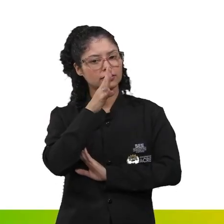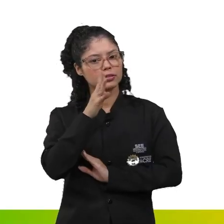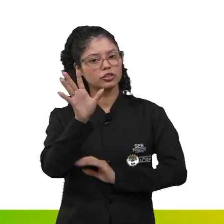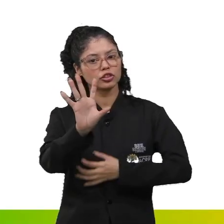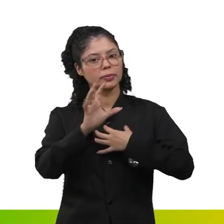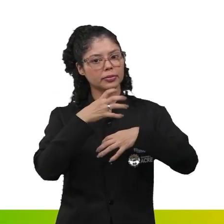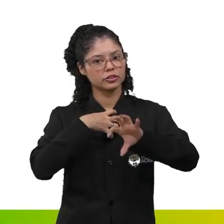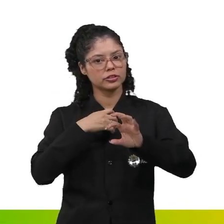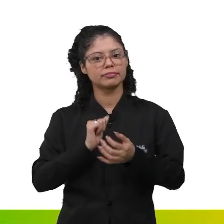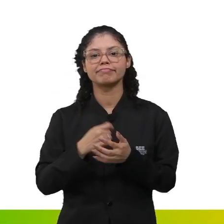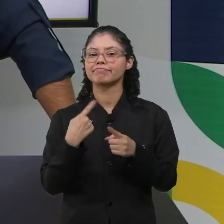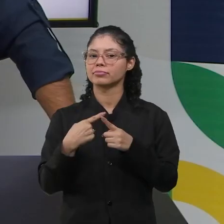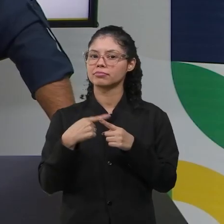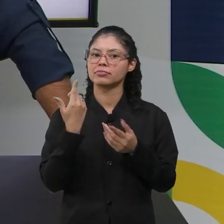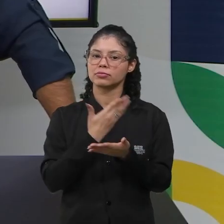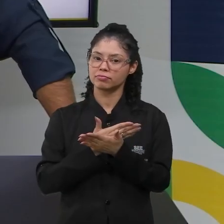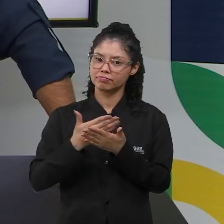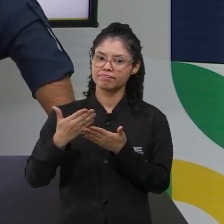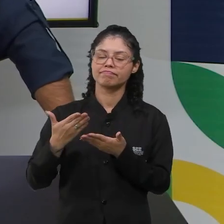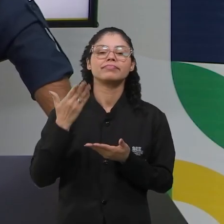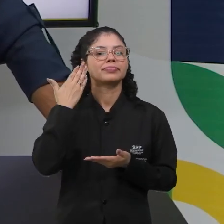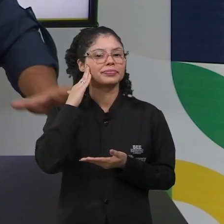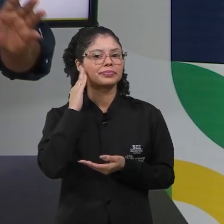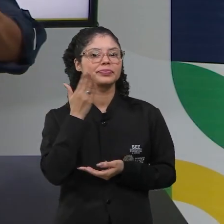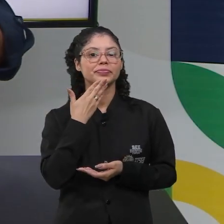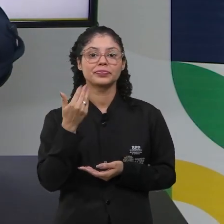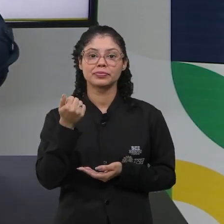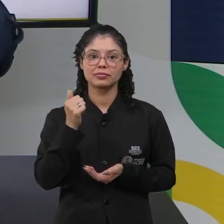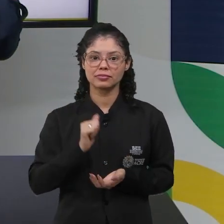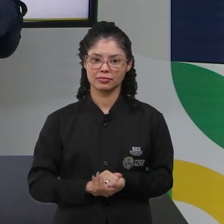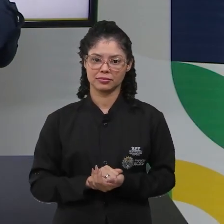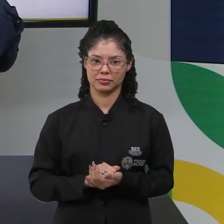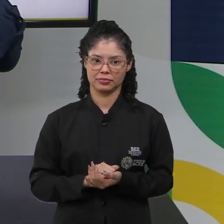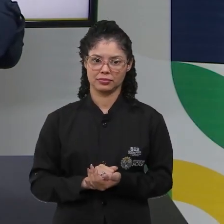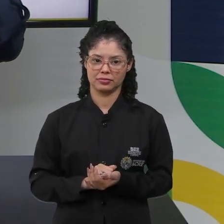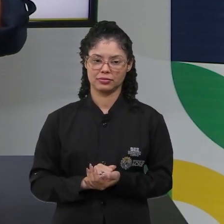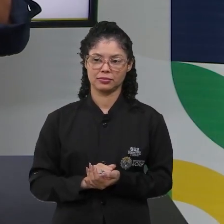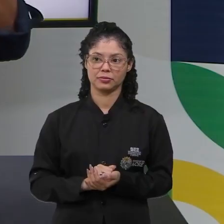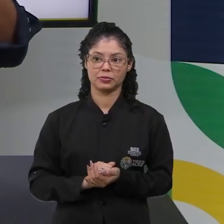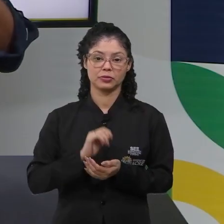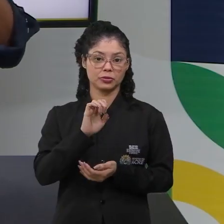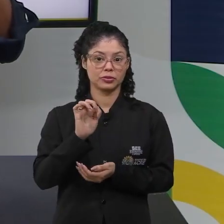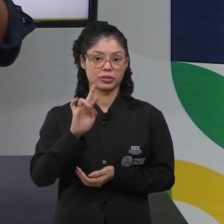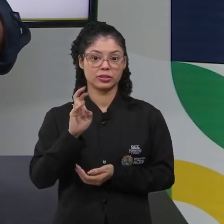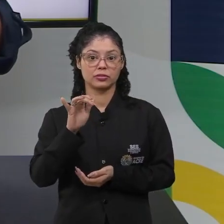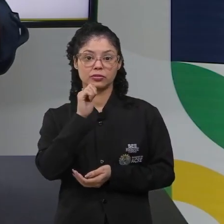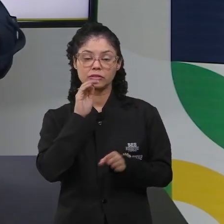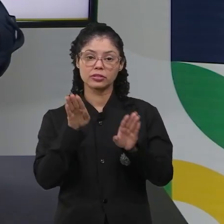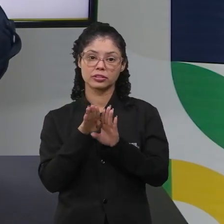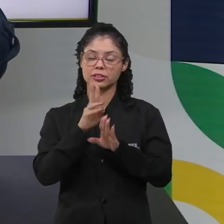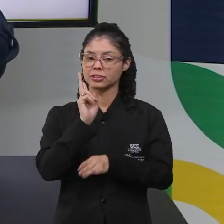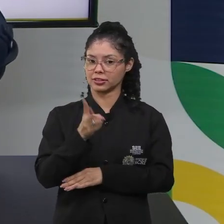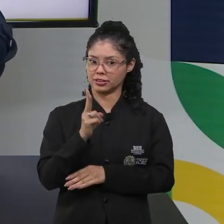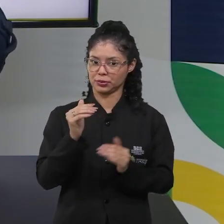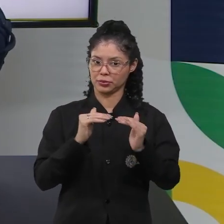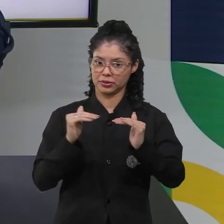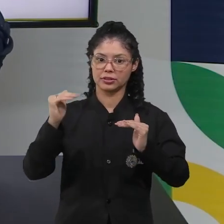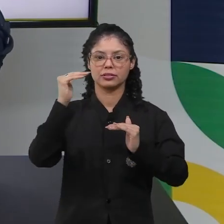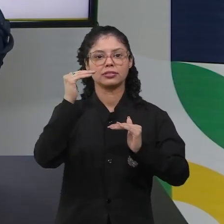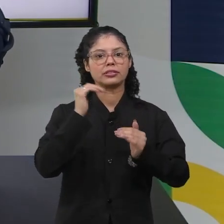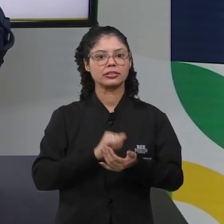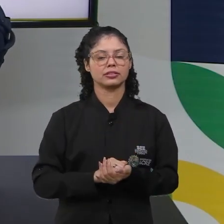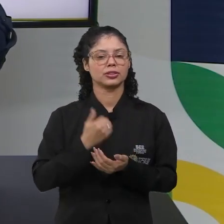empatia, porque você começa a entender e compreender que os eventos esportivos vão sempre muito além